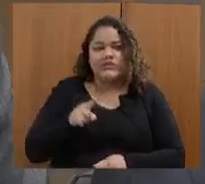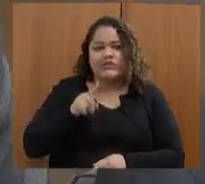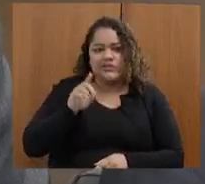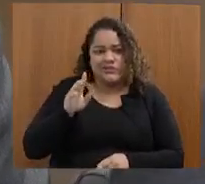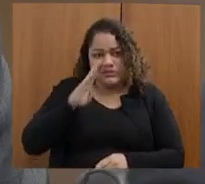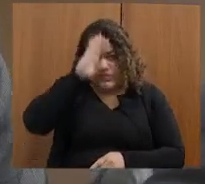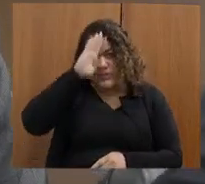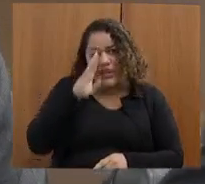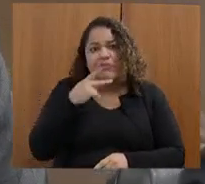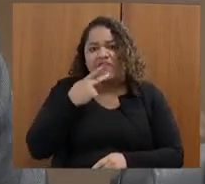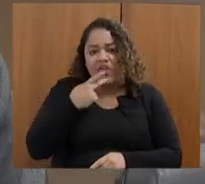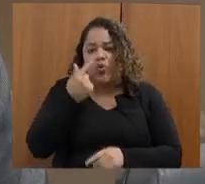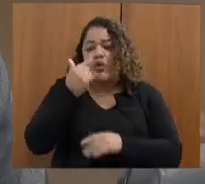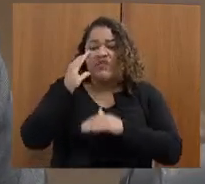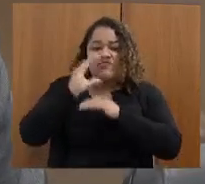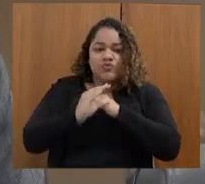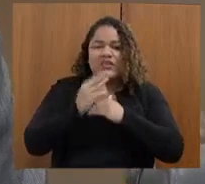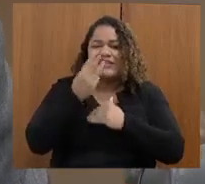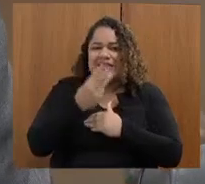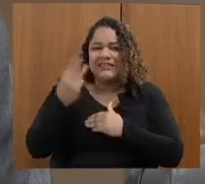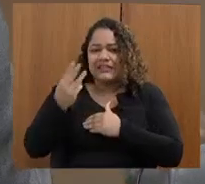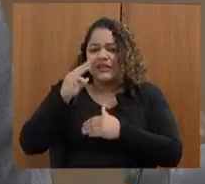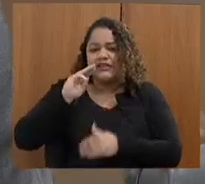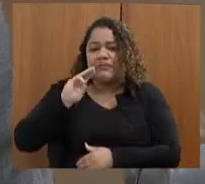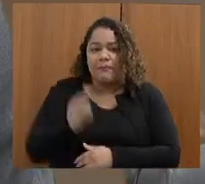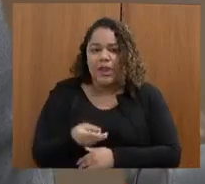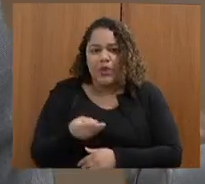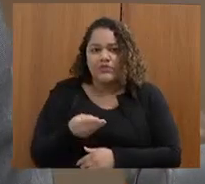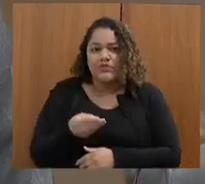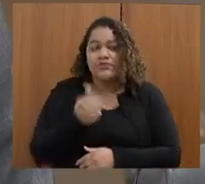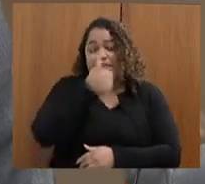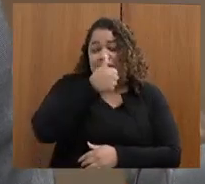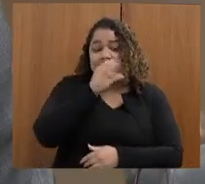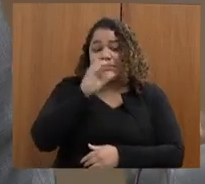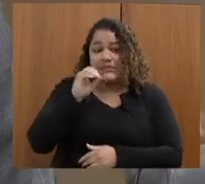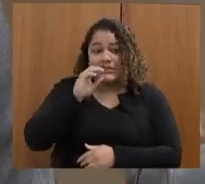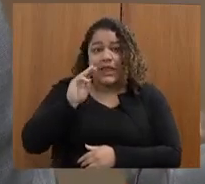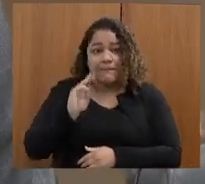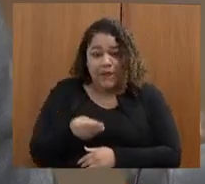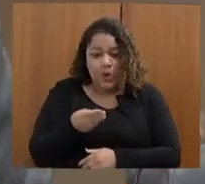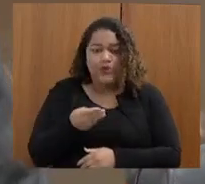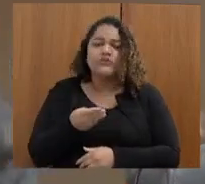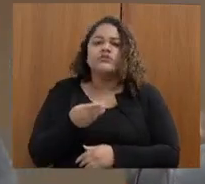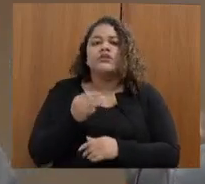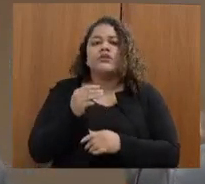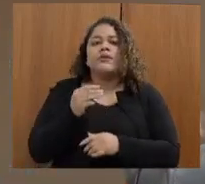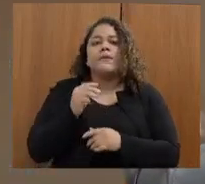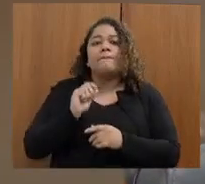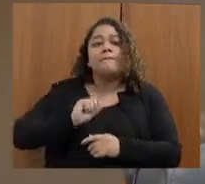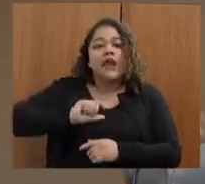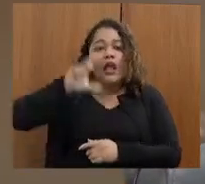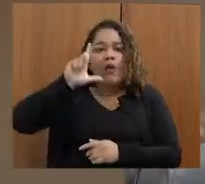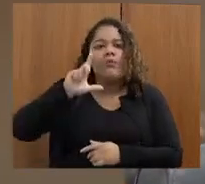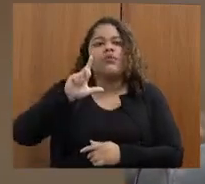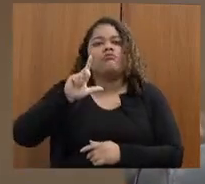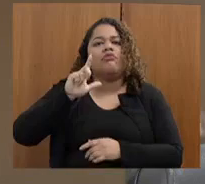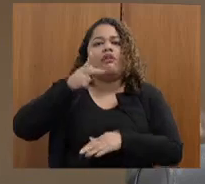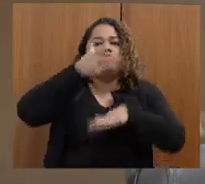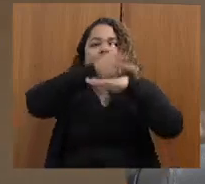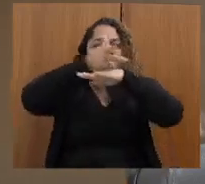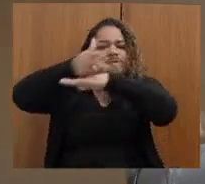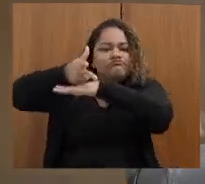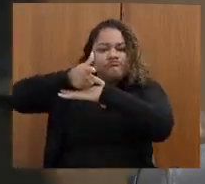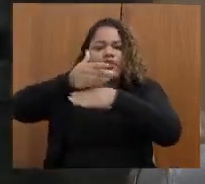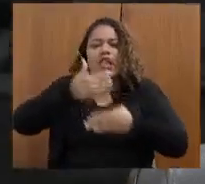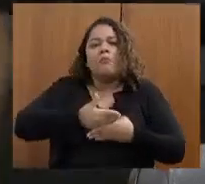para aumentar muros de escolas desculpa 100 milhões para muros de escola e monitoramento nada substitui